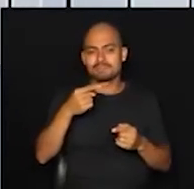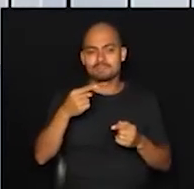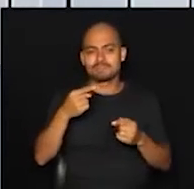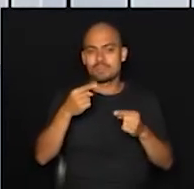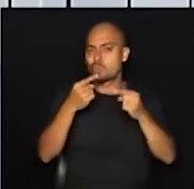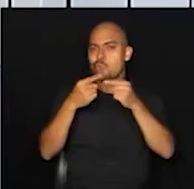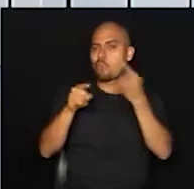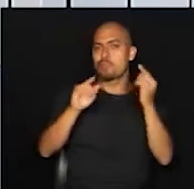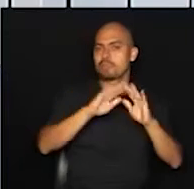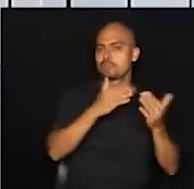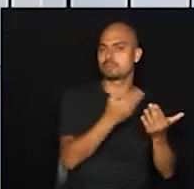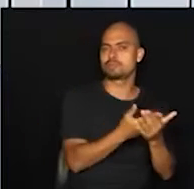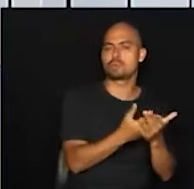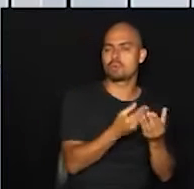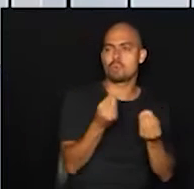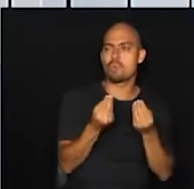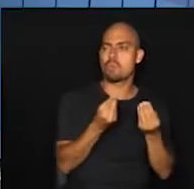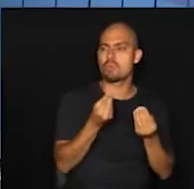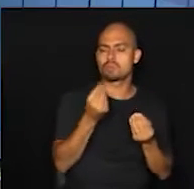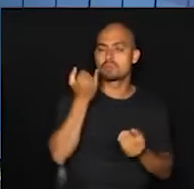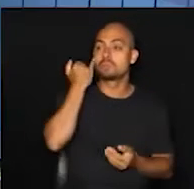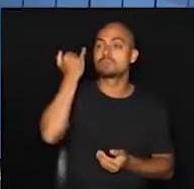essa ideia?